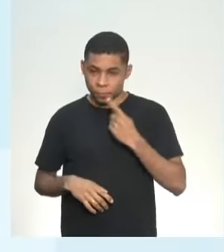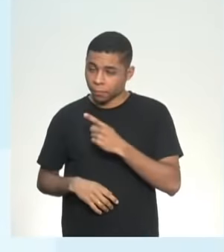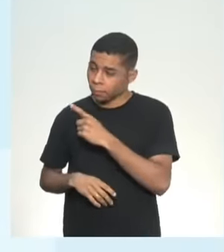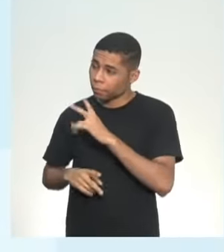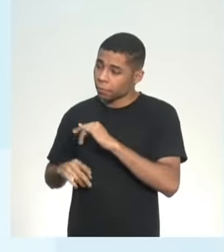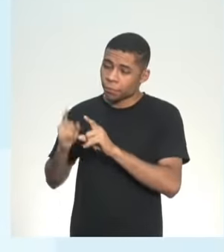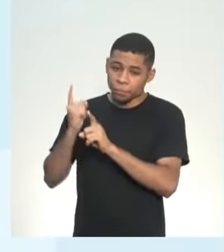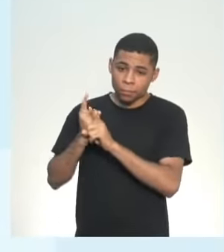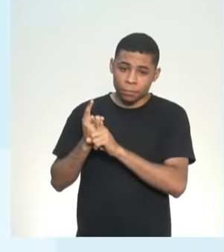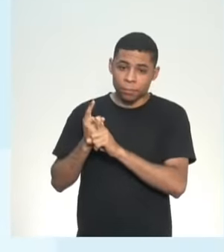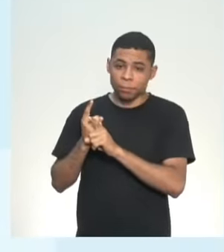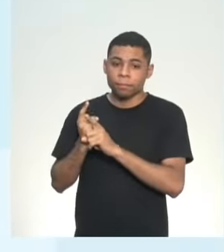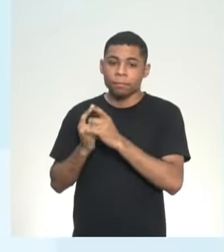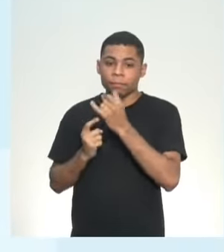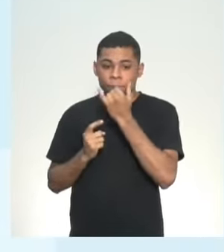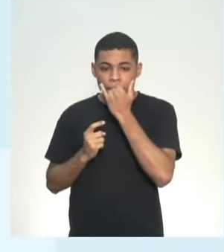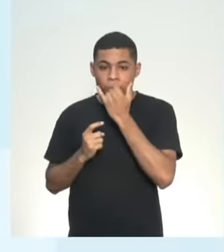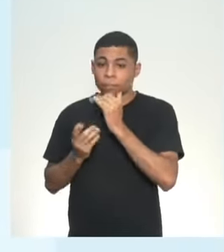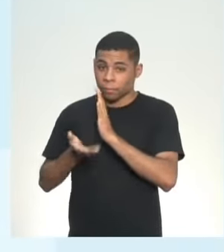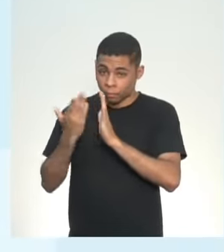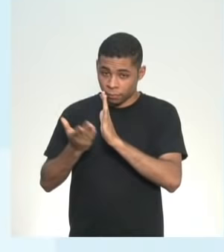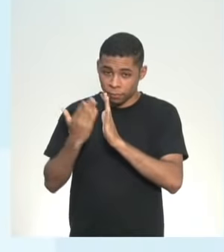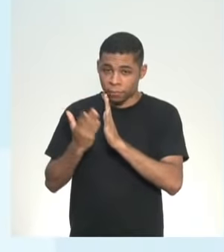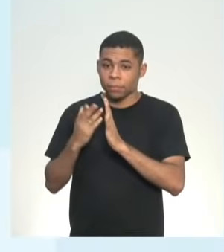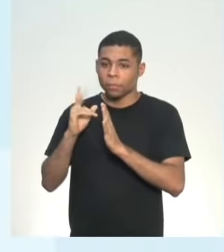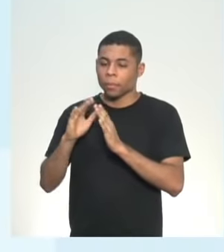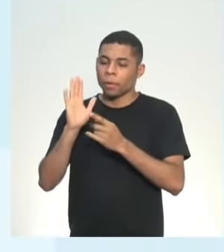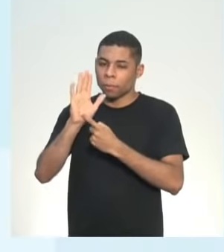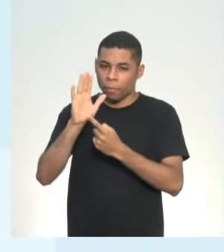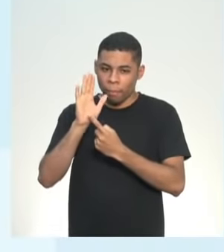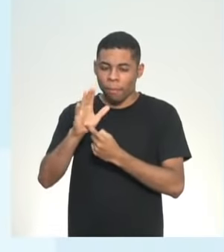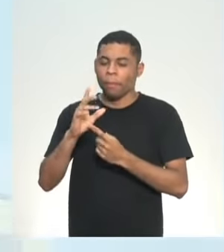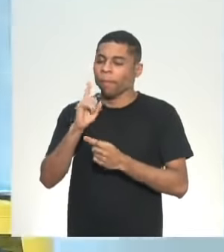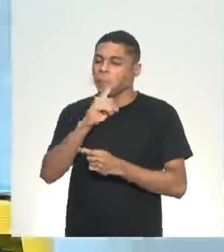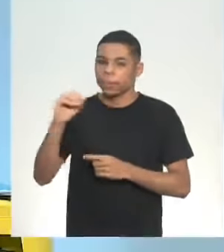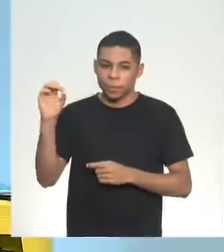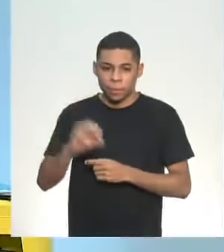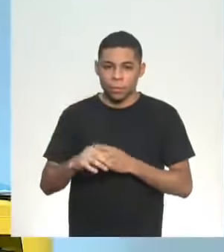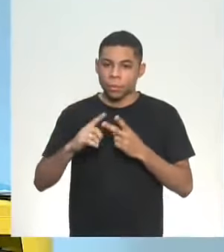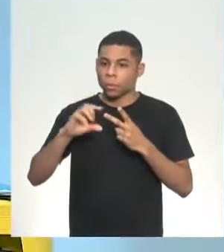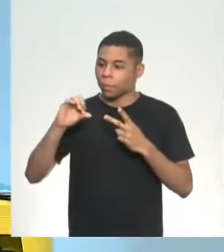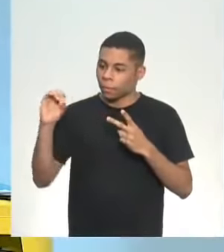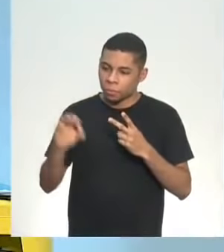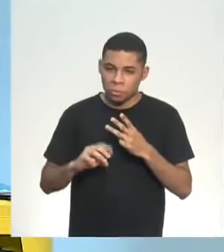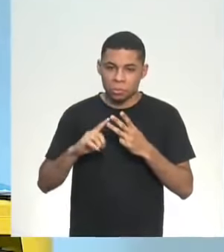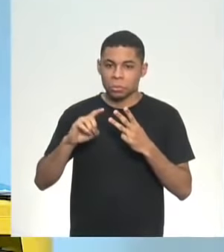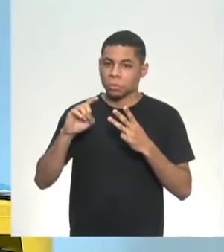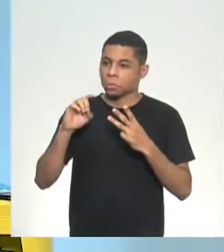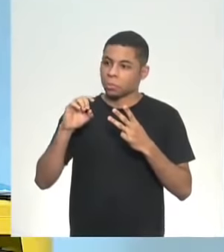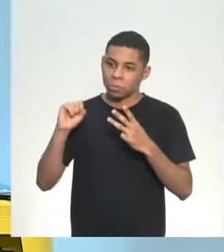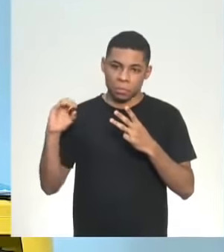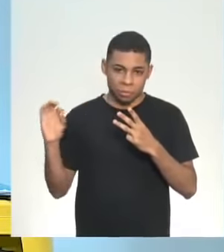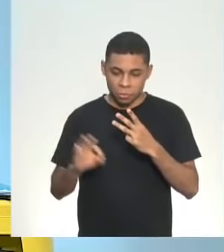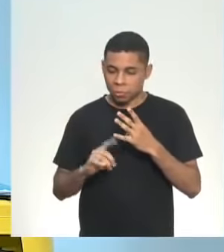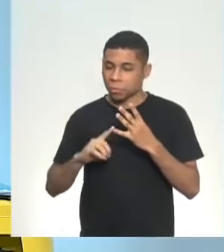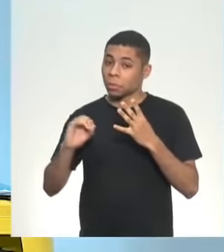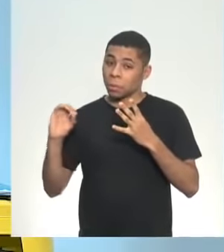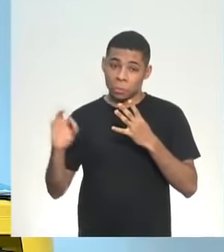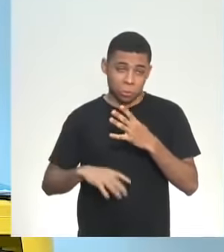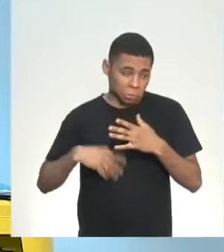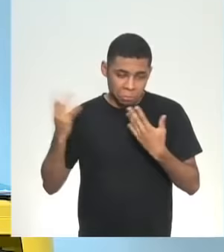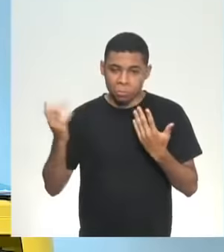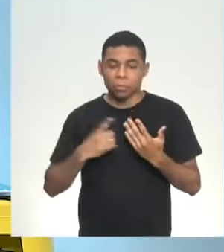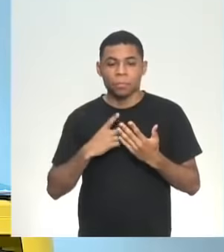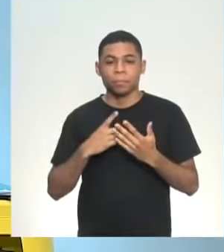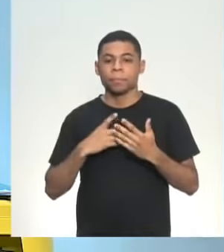vocês vão encontrar book books vocês vão encontrar livros aí que apresentam sem por cento e noventa porcento oitenta por cento zero por cento para poder